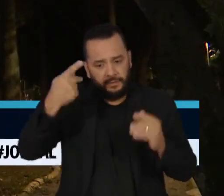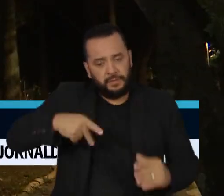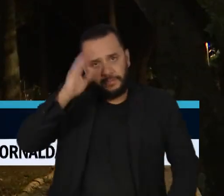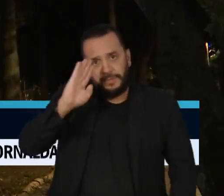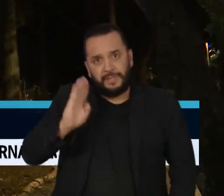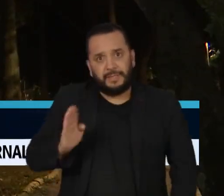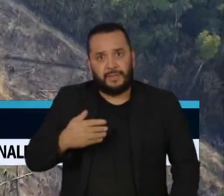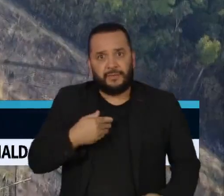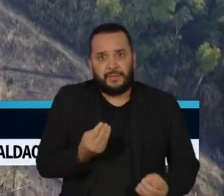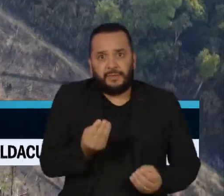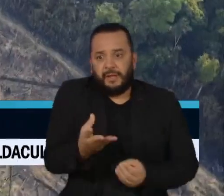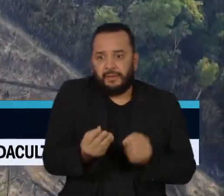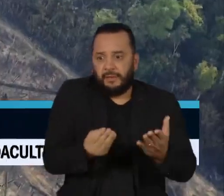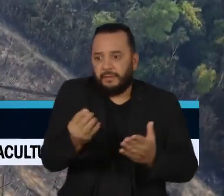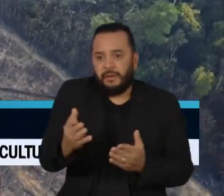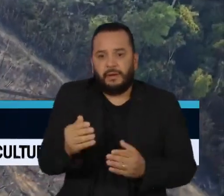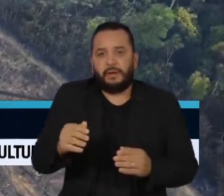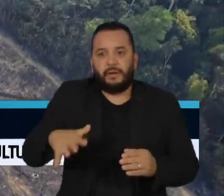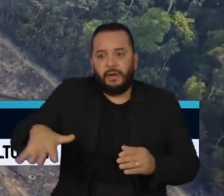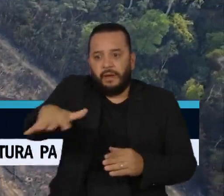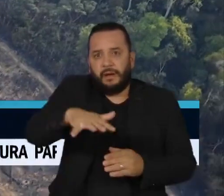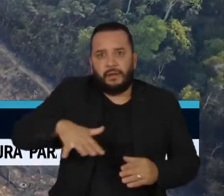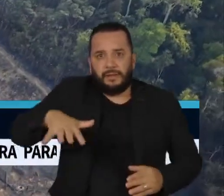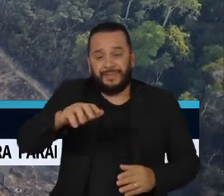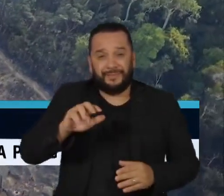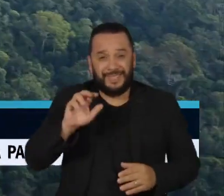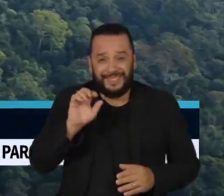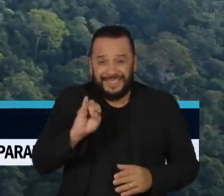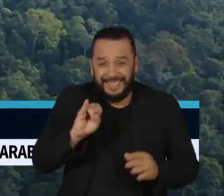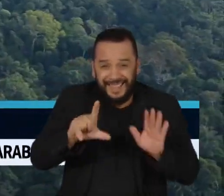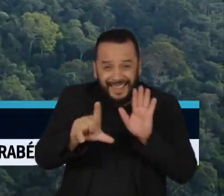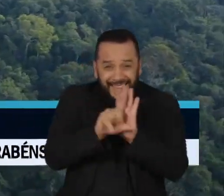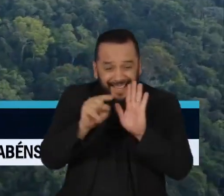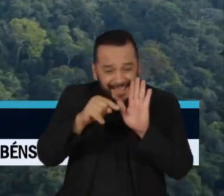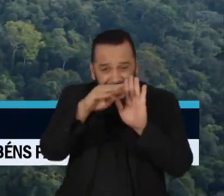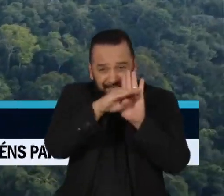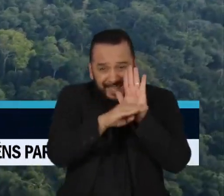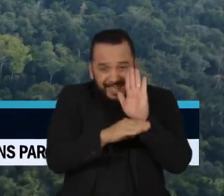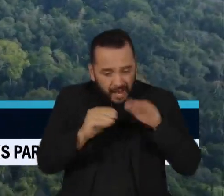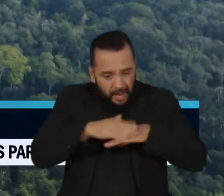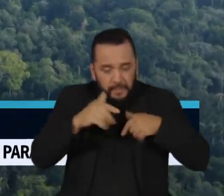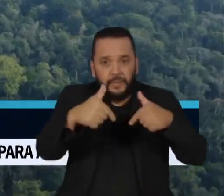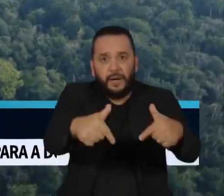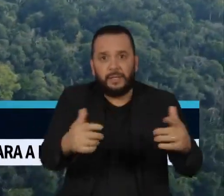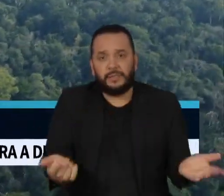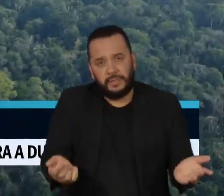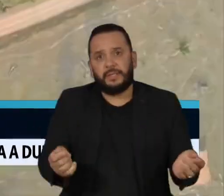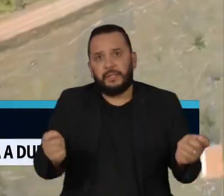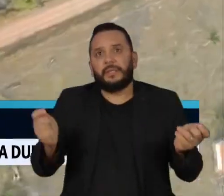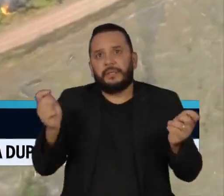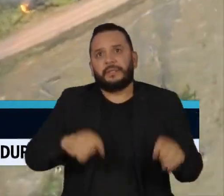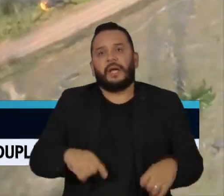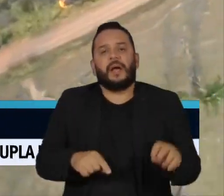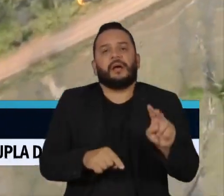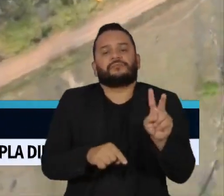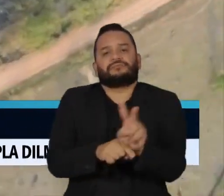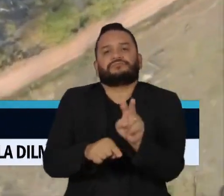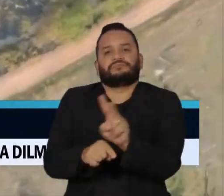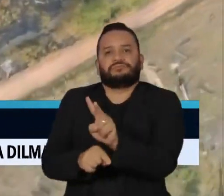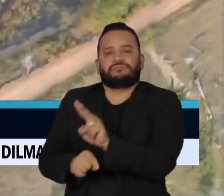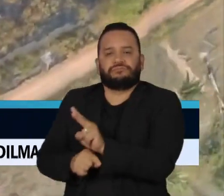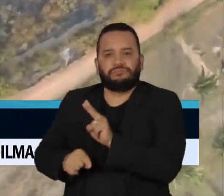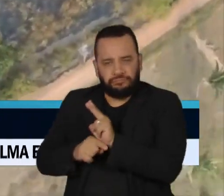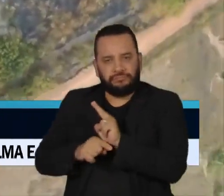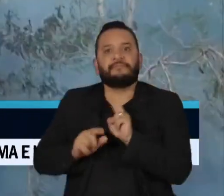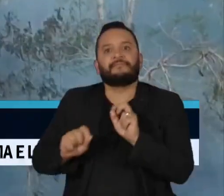concessões florestais. Para os pesquisadores, se as leis que já existem fossem colocadas em prática, seria possível garantir o uso sustentável